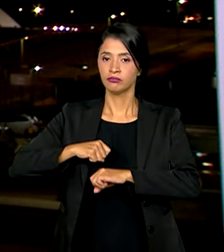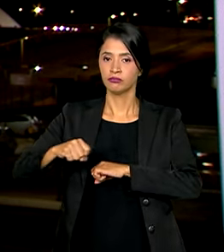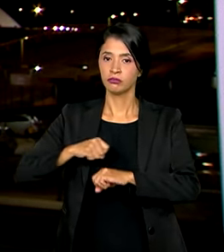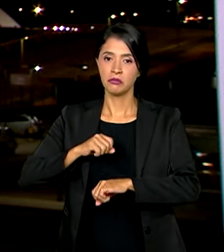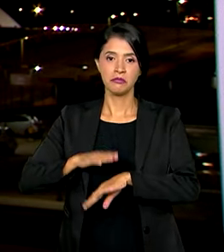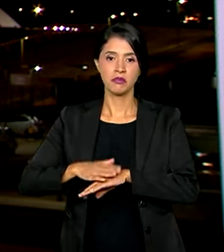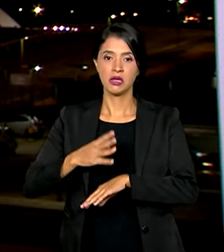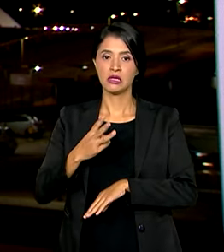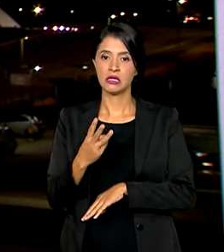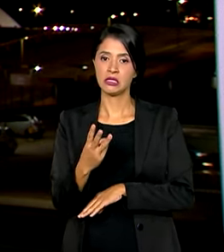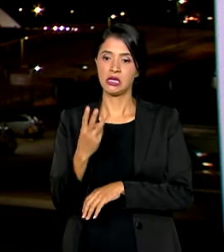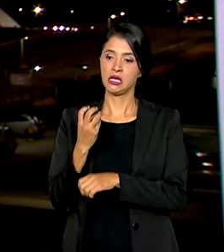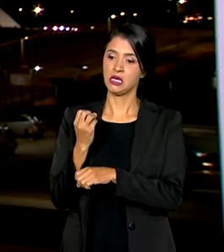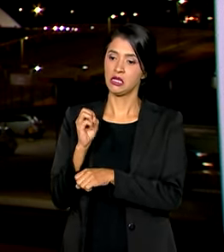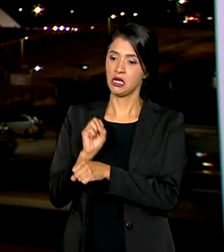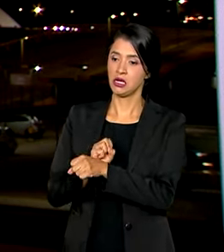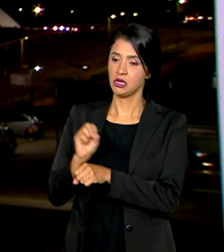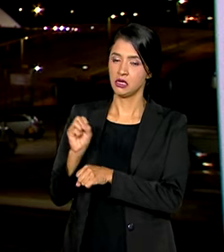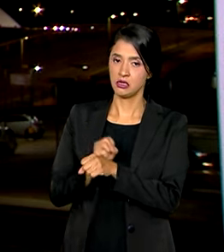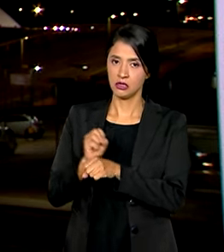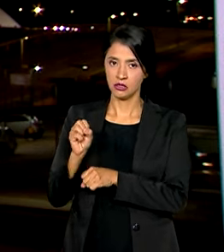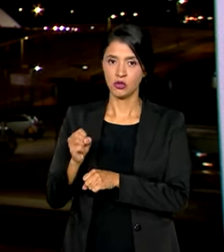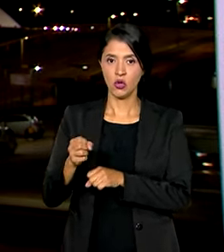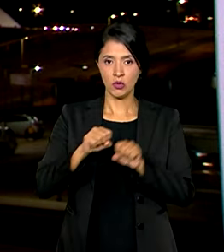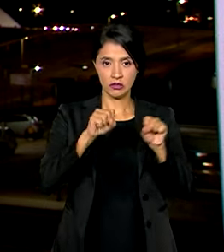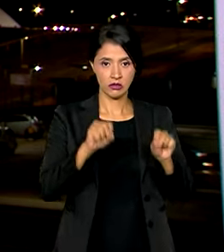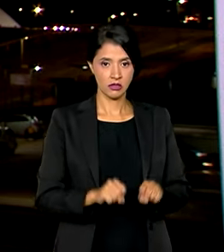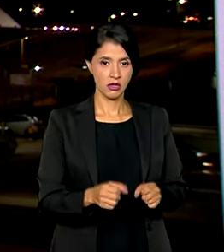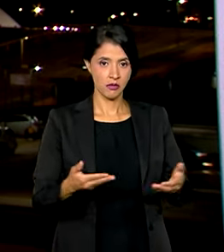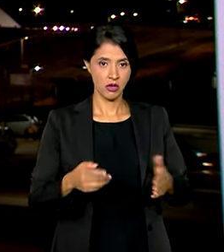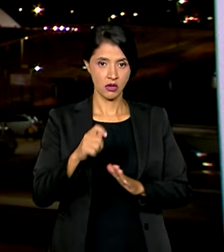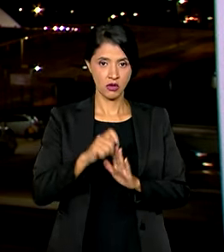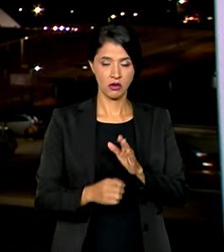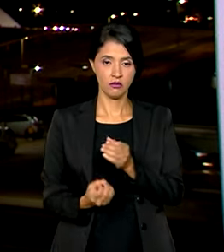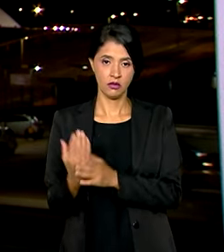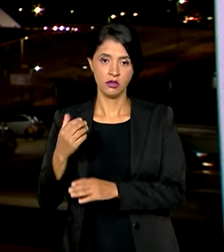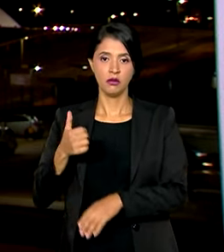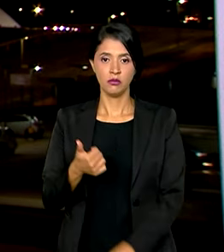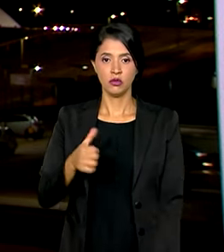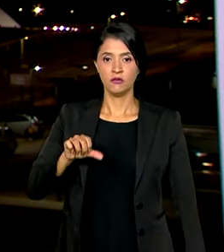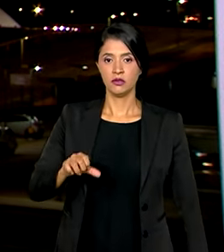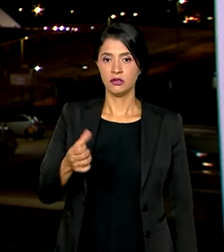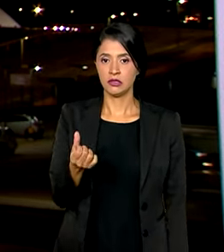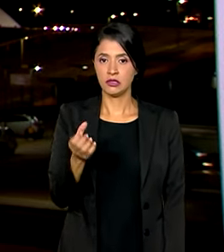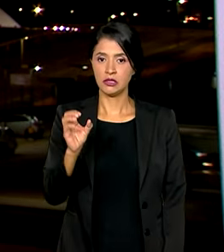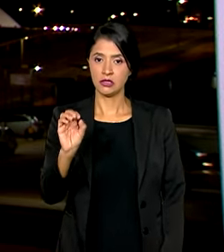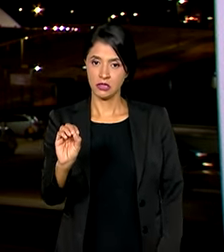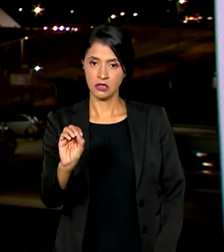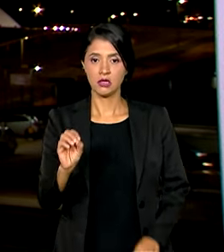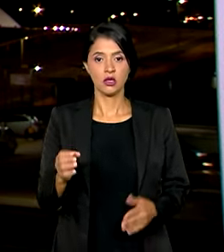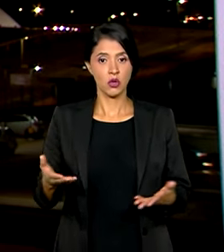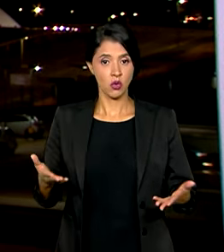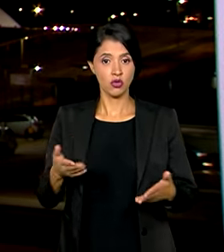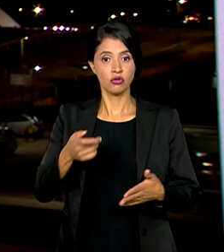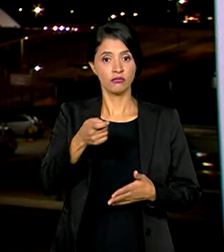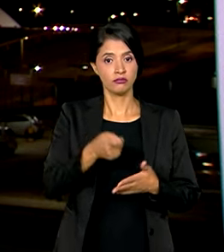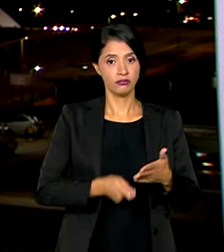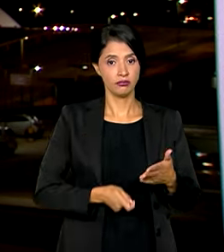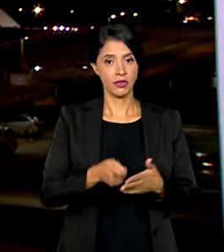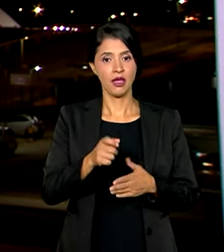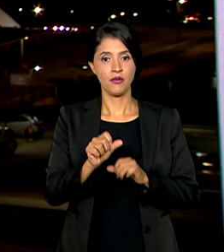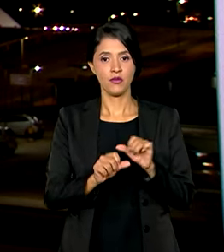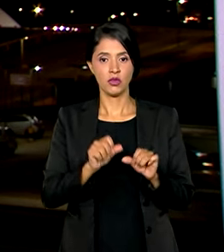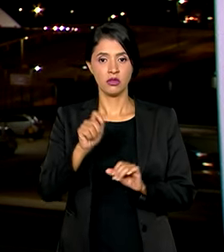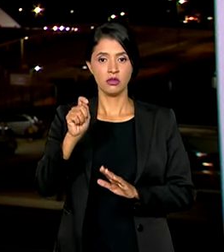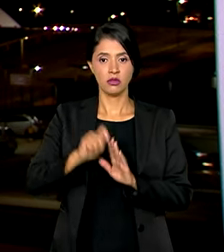de 3 décadas. O atual sistema tributário foi criado em 1960. Hoje, com a promulgação, a reforma